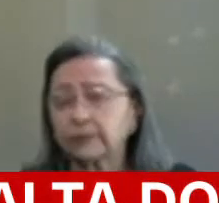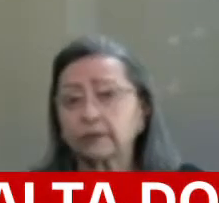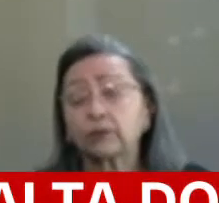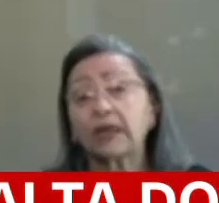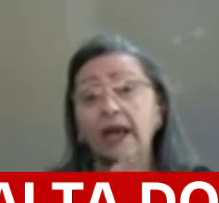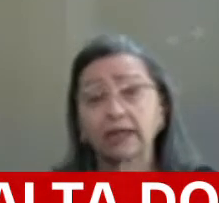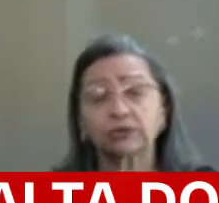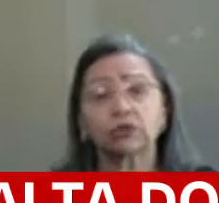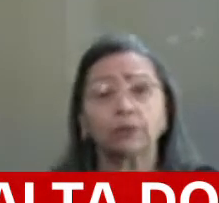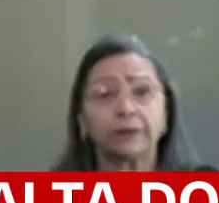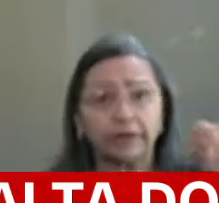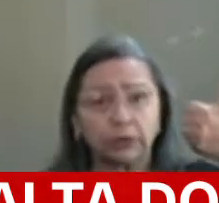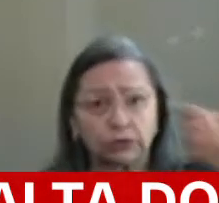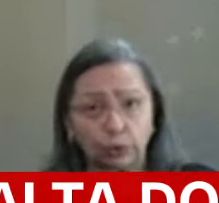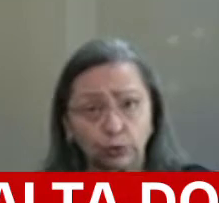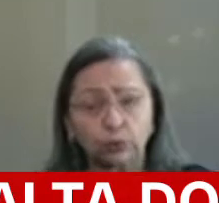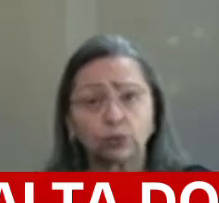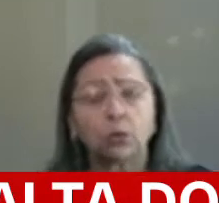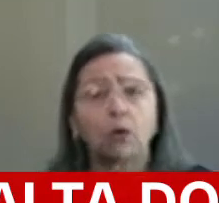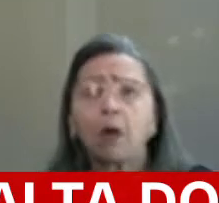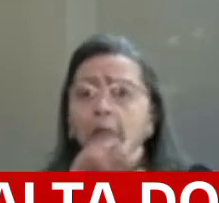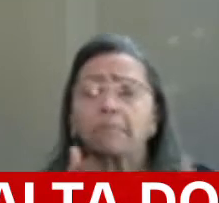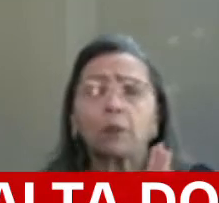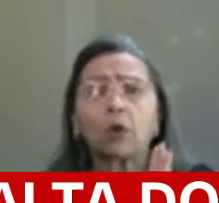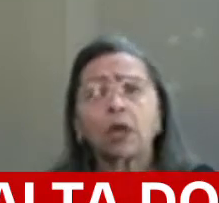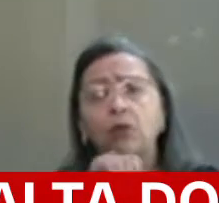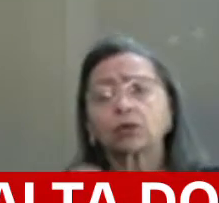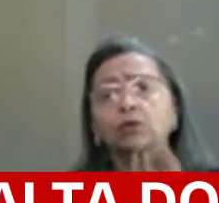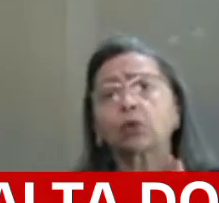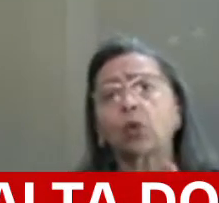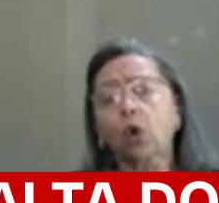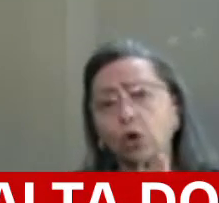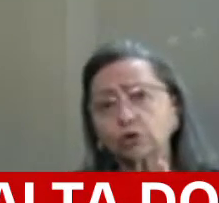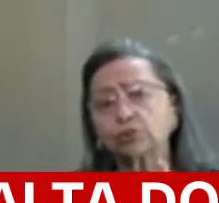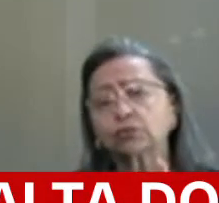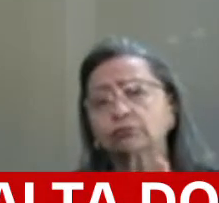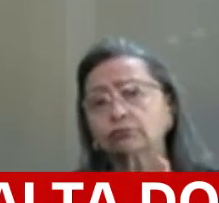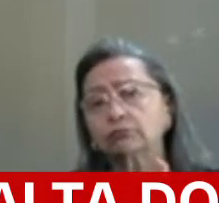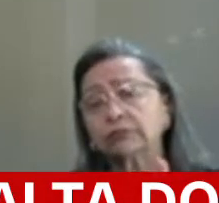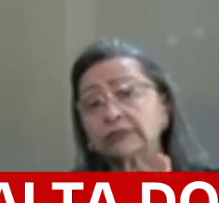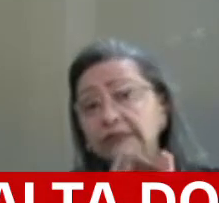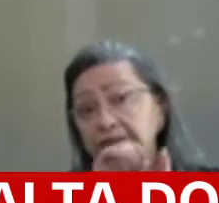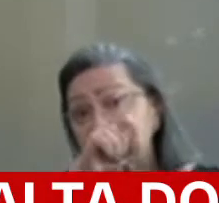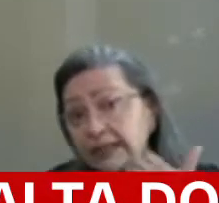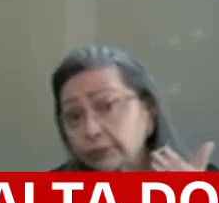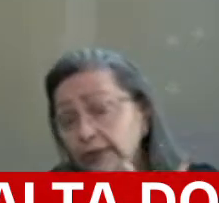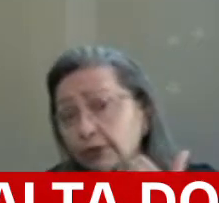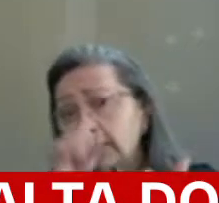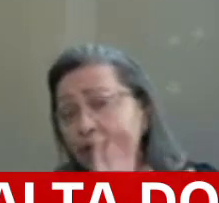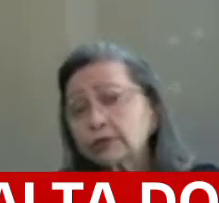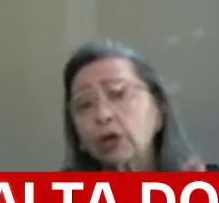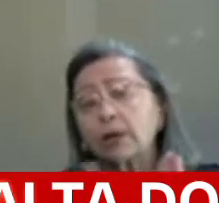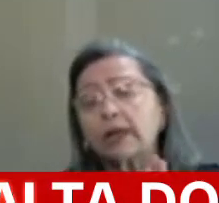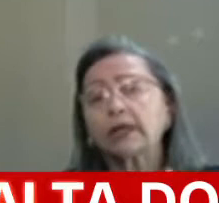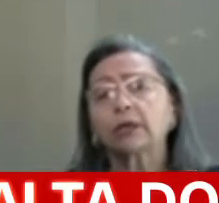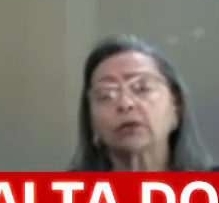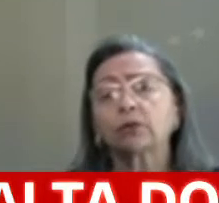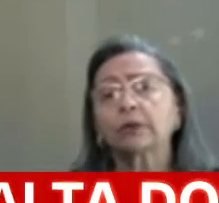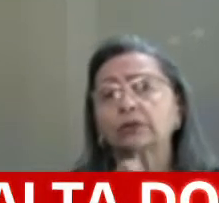e 2º, propõe alterações no Código Tributário Nacional, Lei número